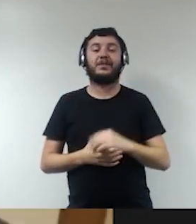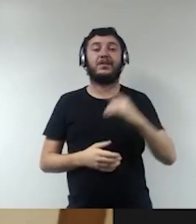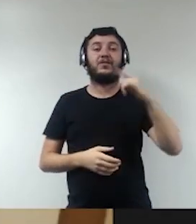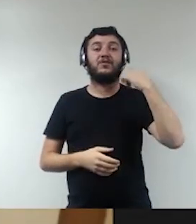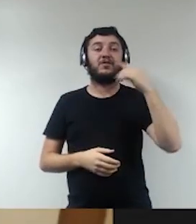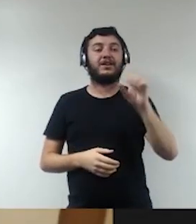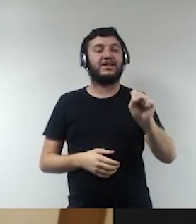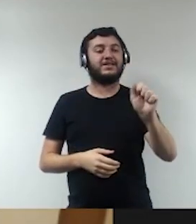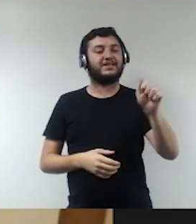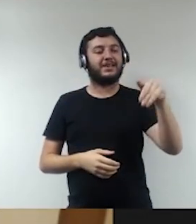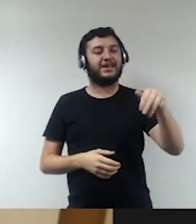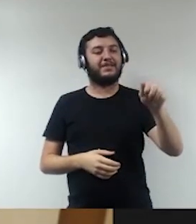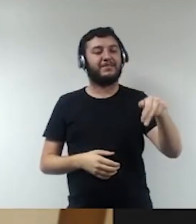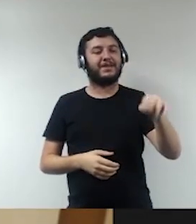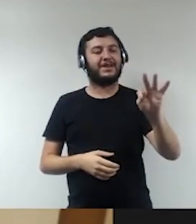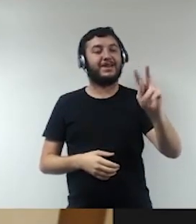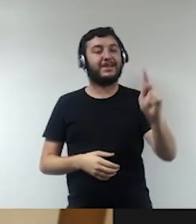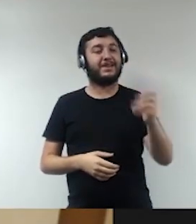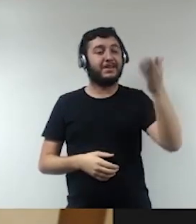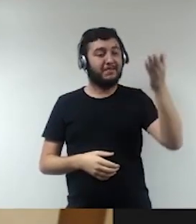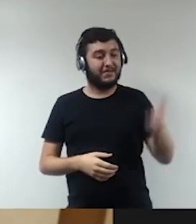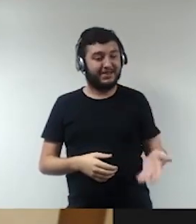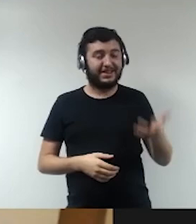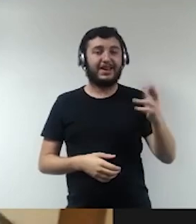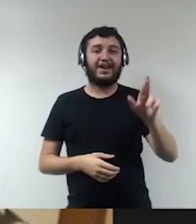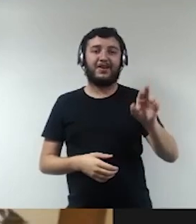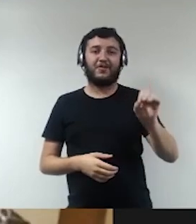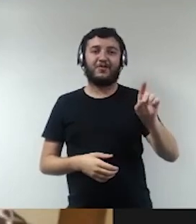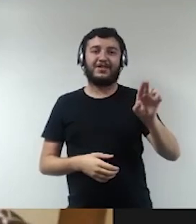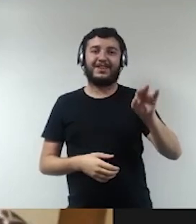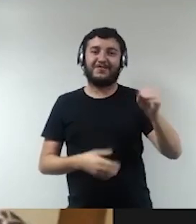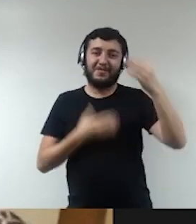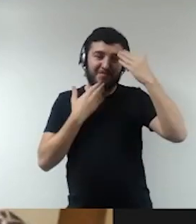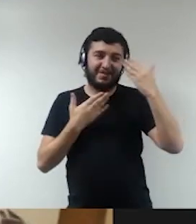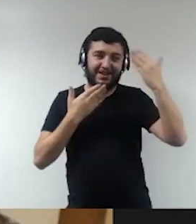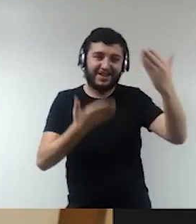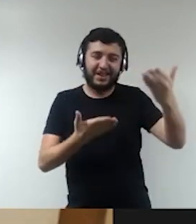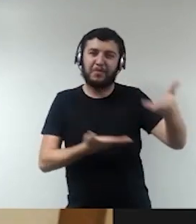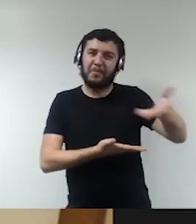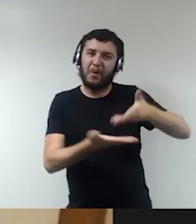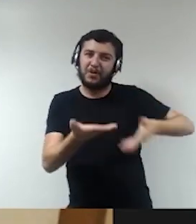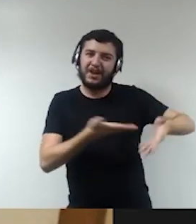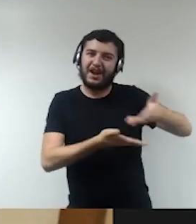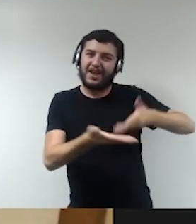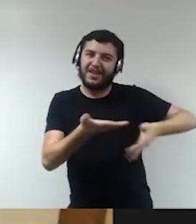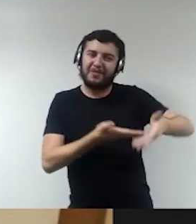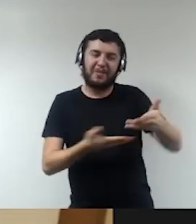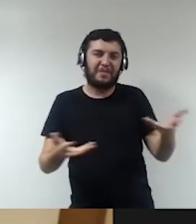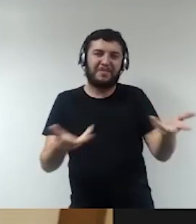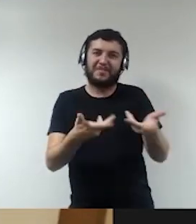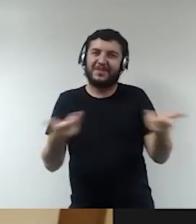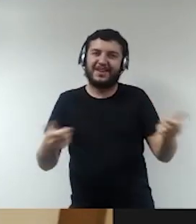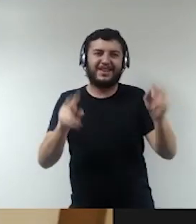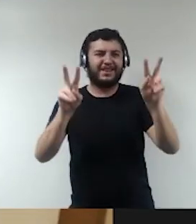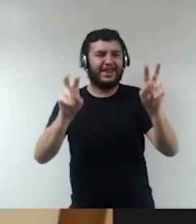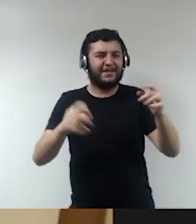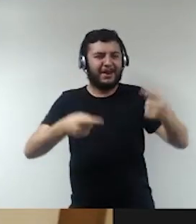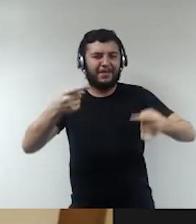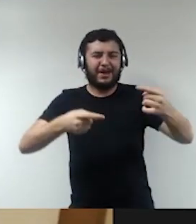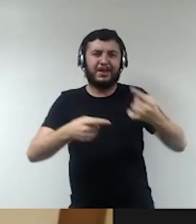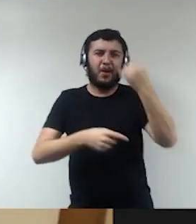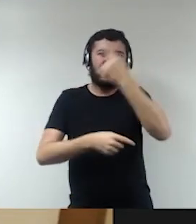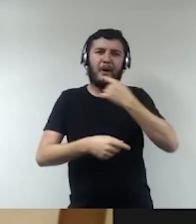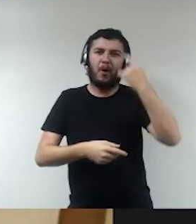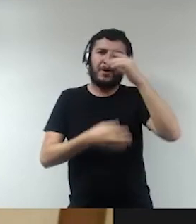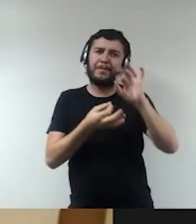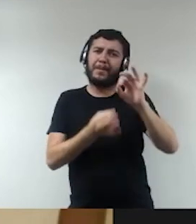querido Rodrigo, queria te agradecer, você foi um moderador incrível, era muito tema para a gente falar em 1 hora, depois a gente marca outros, com certeza,